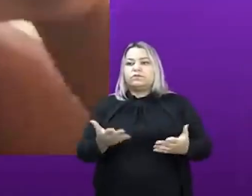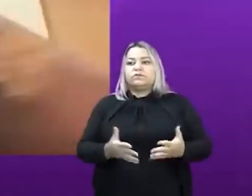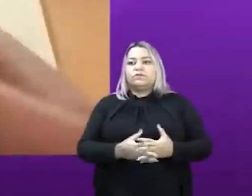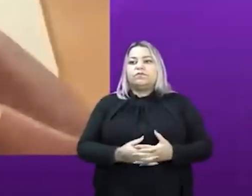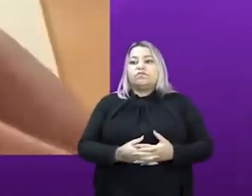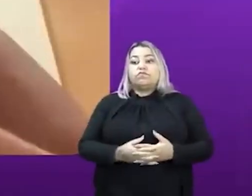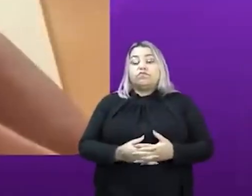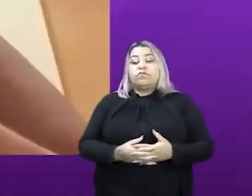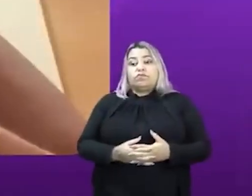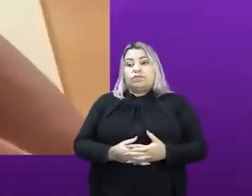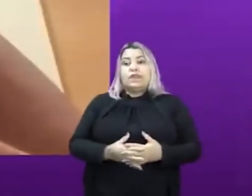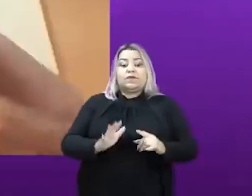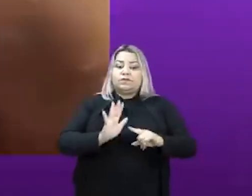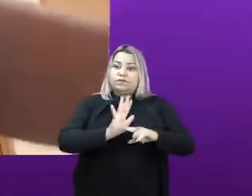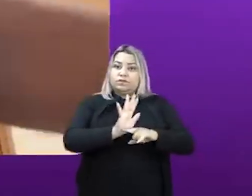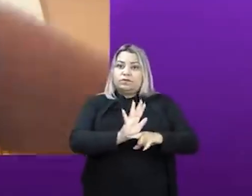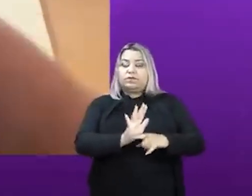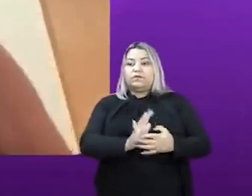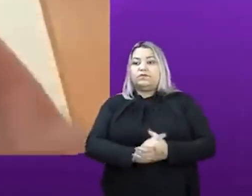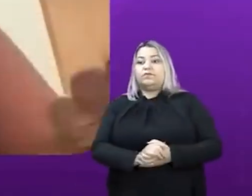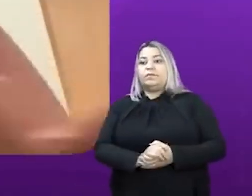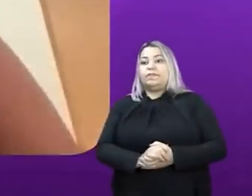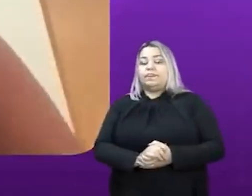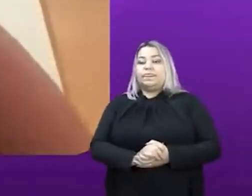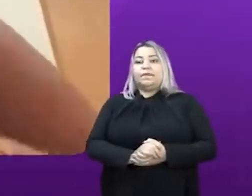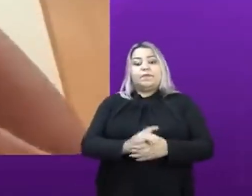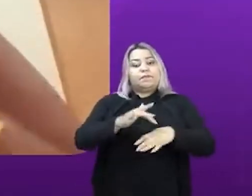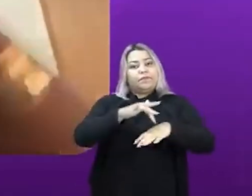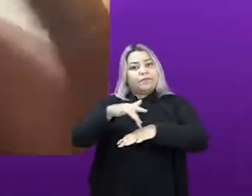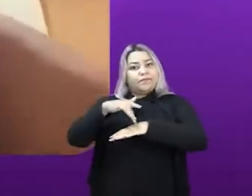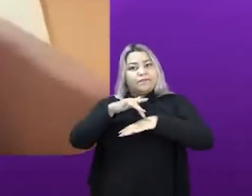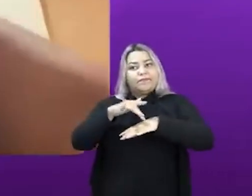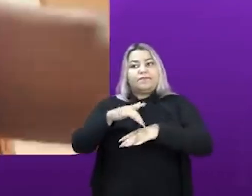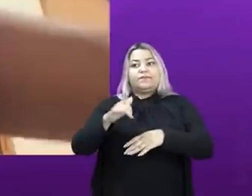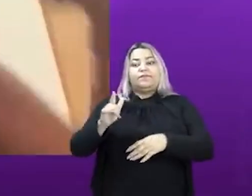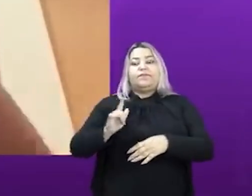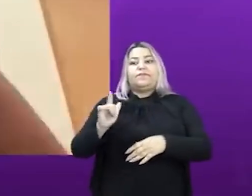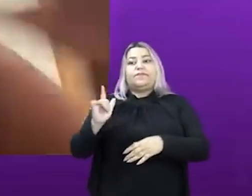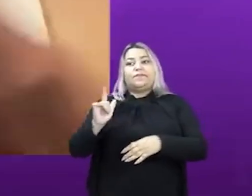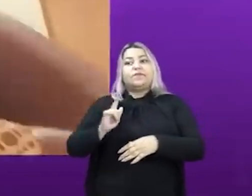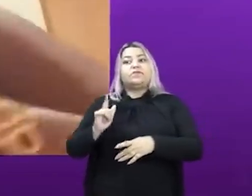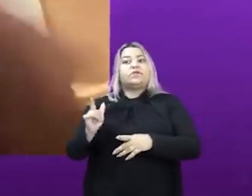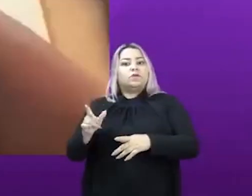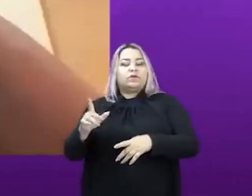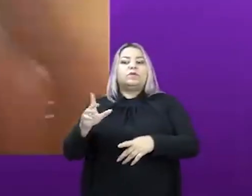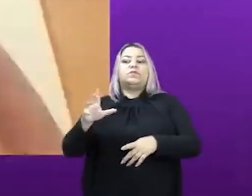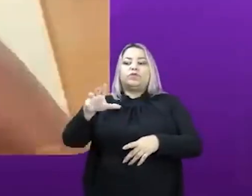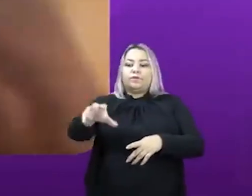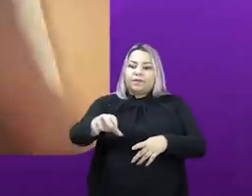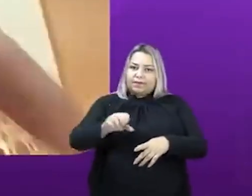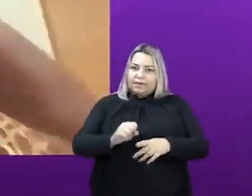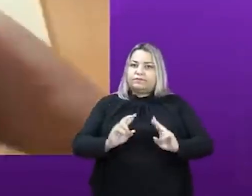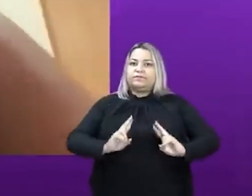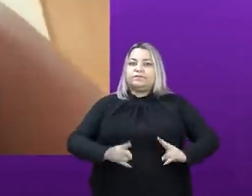outro emprestava a loninha para dançar, alguém tinha carretinha que podia buscar e tal, e a gente